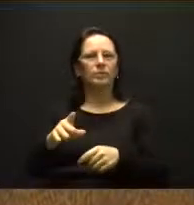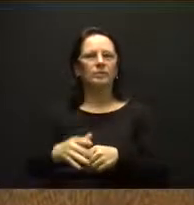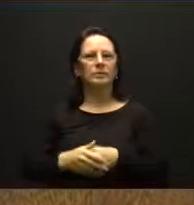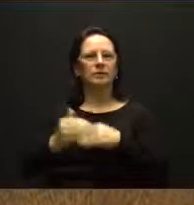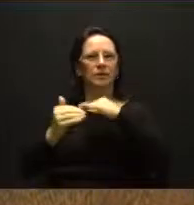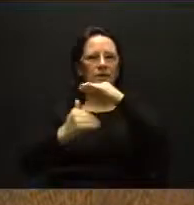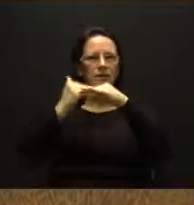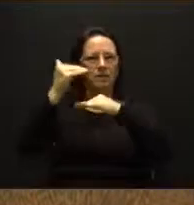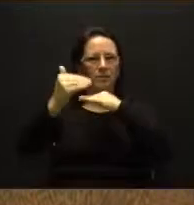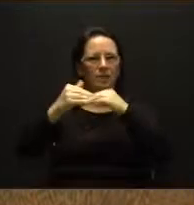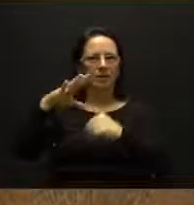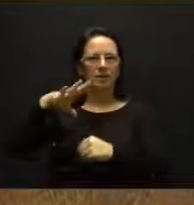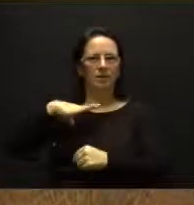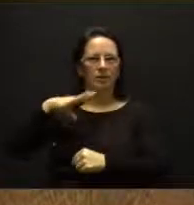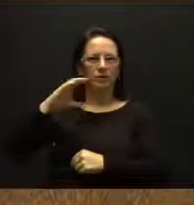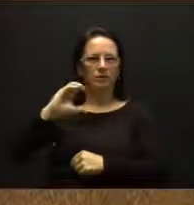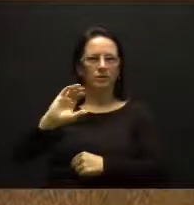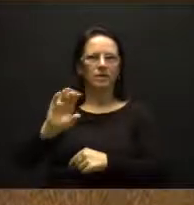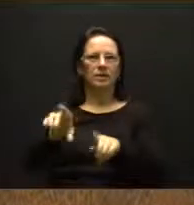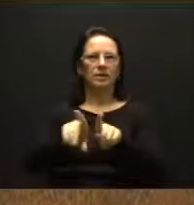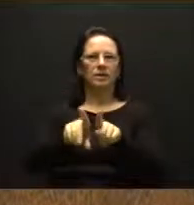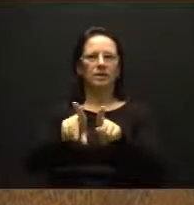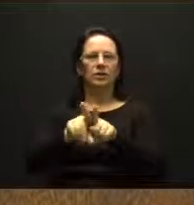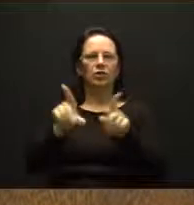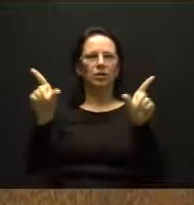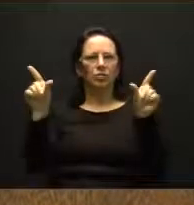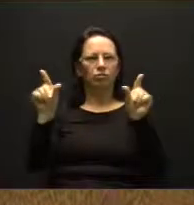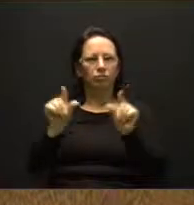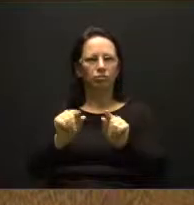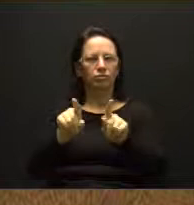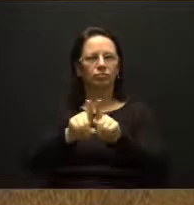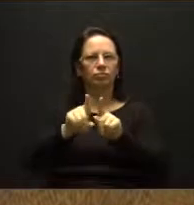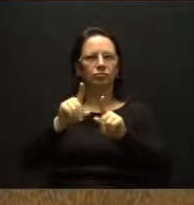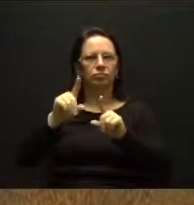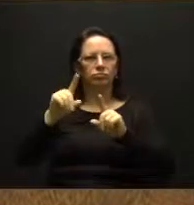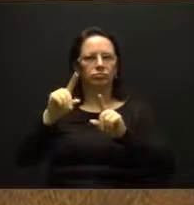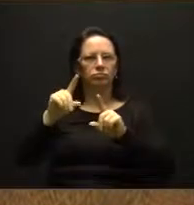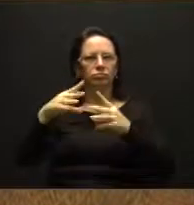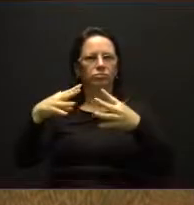vítima do crescimento industrial desde desordenado